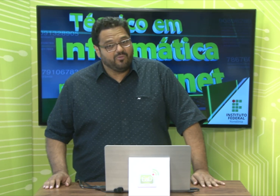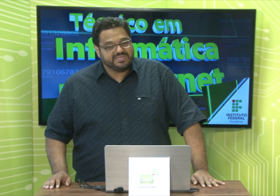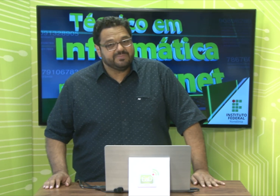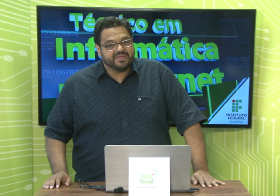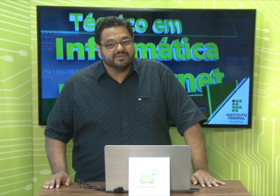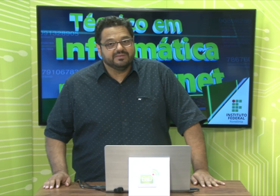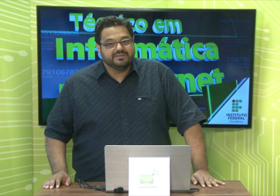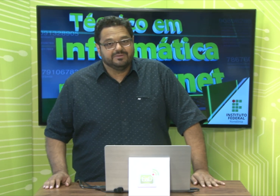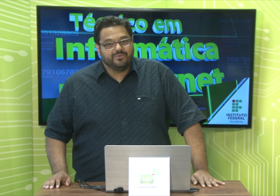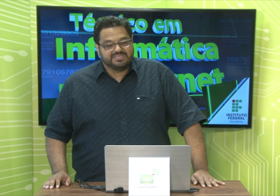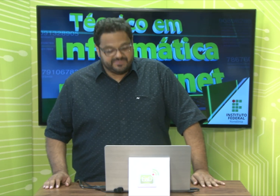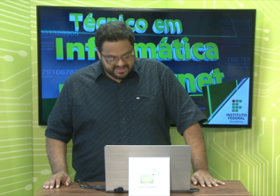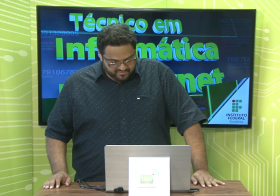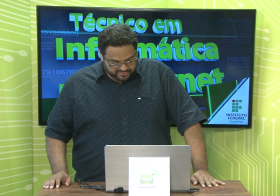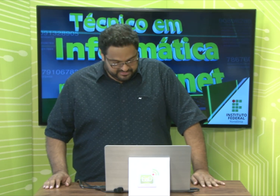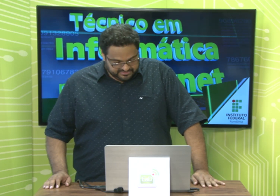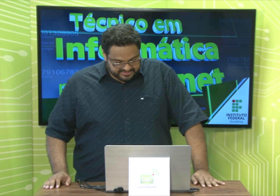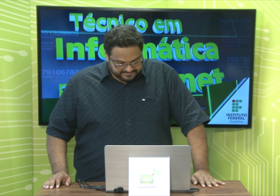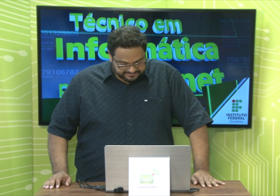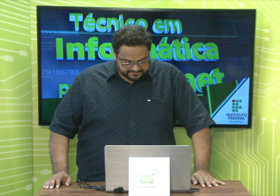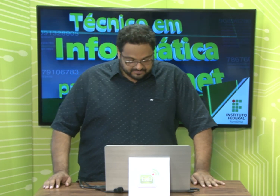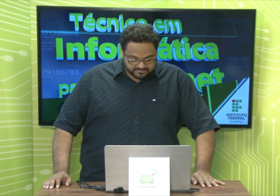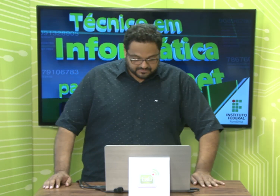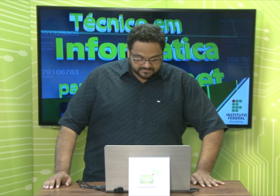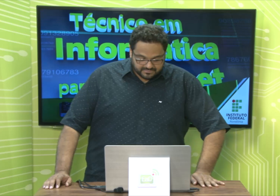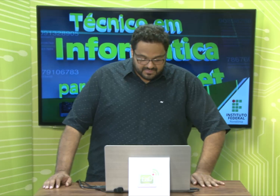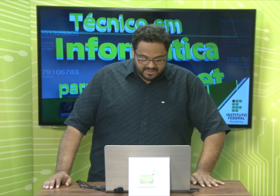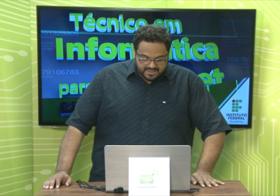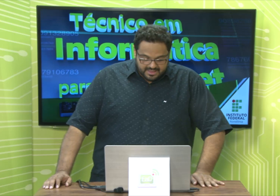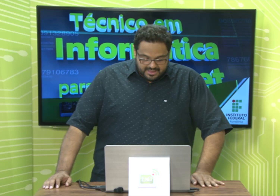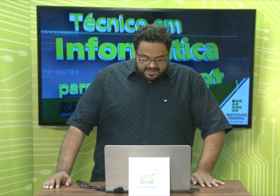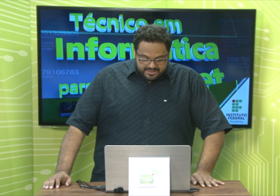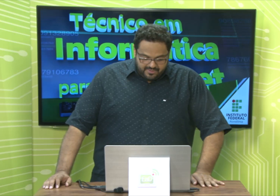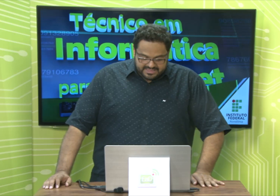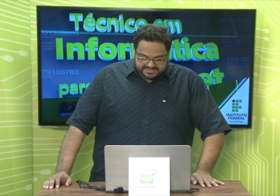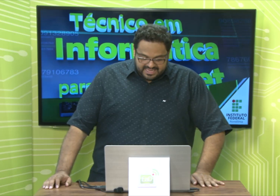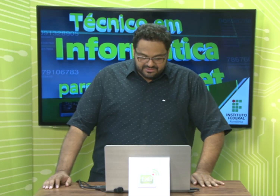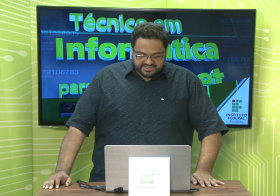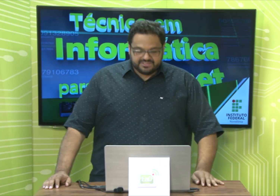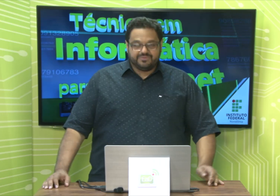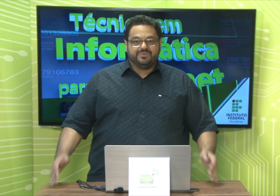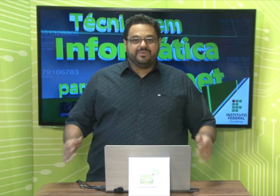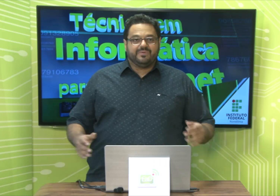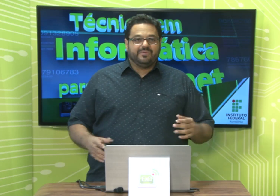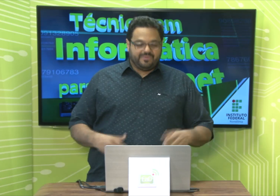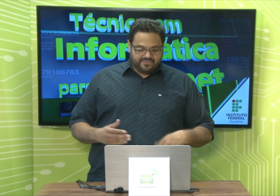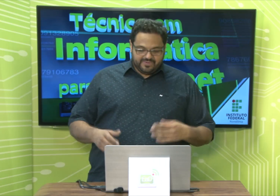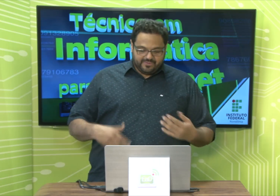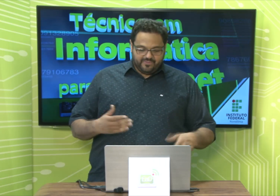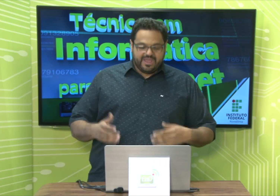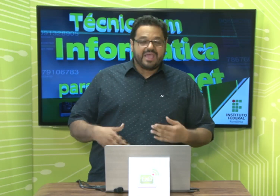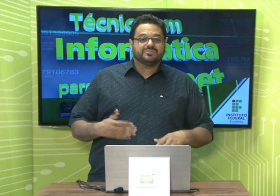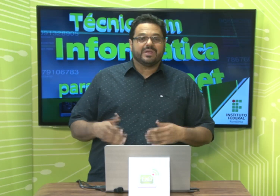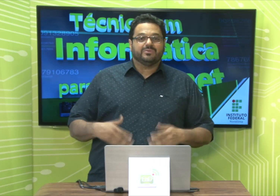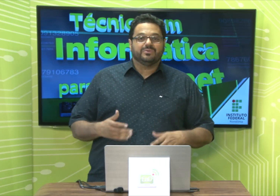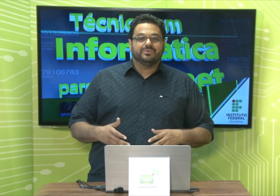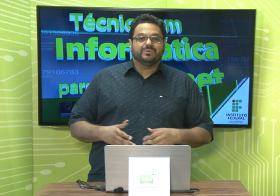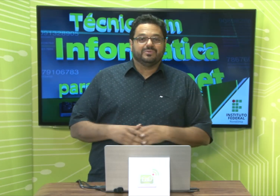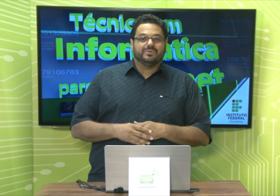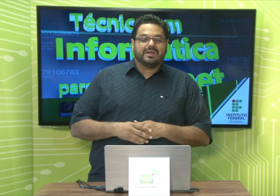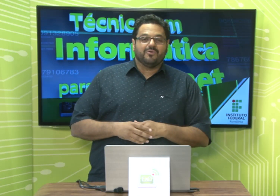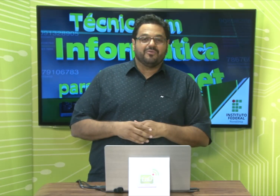vai usar o USB e muito, né? E o restado, gente, o resto